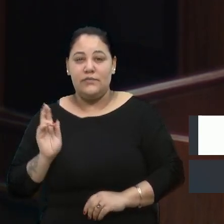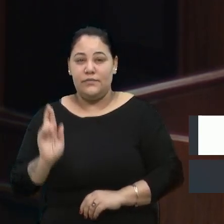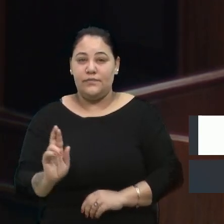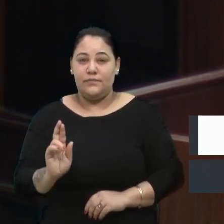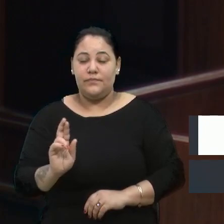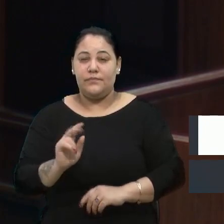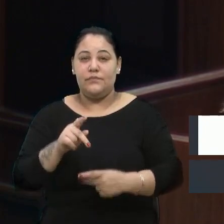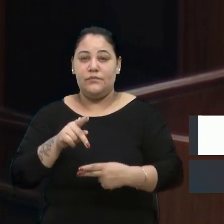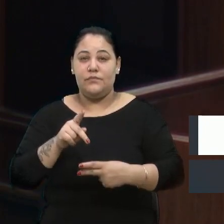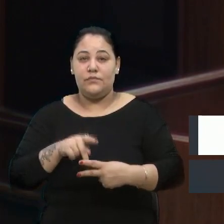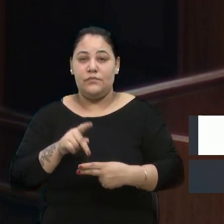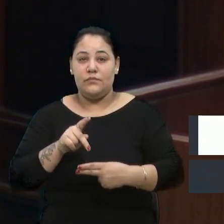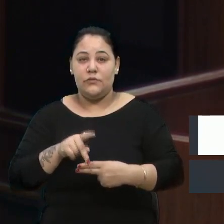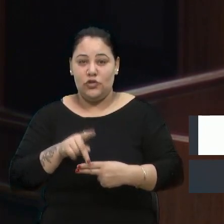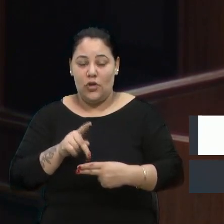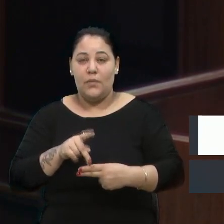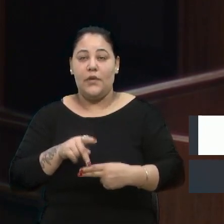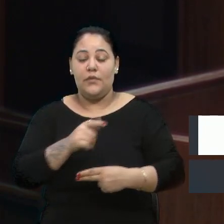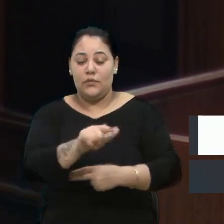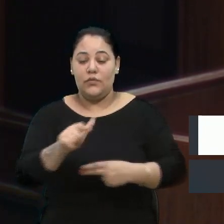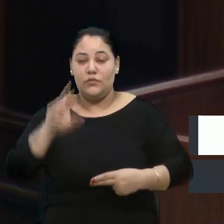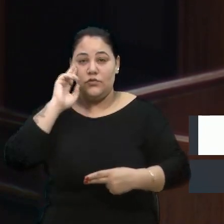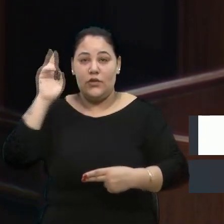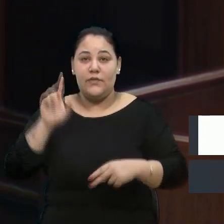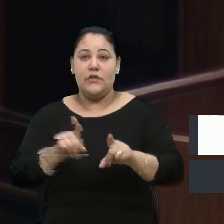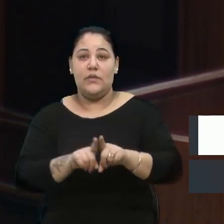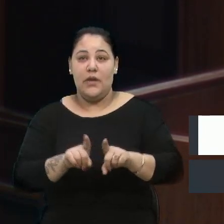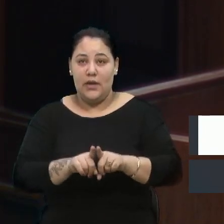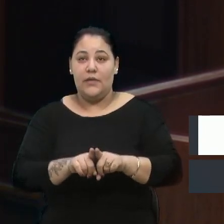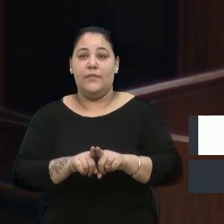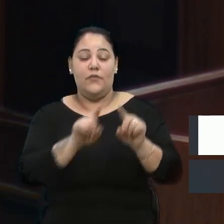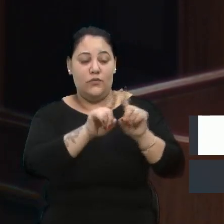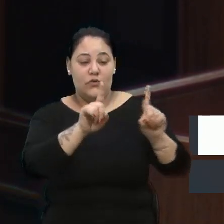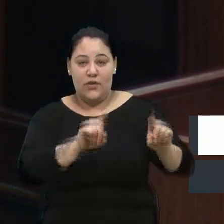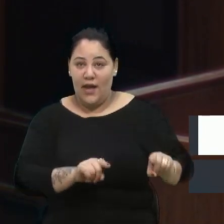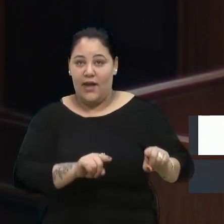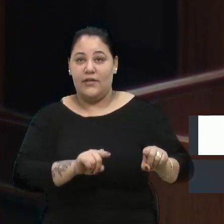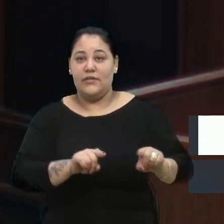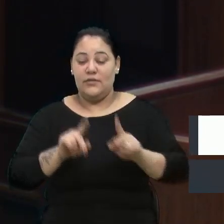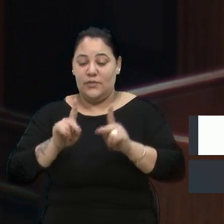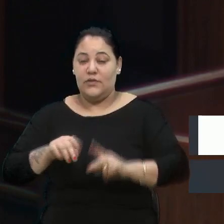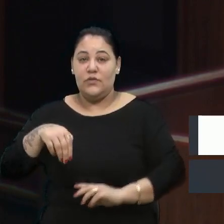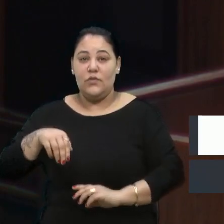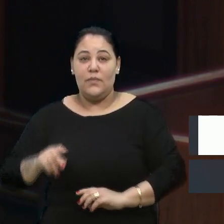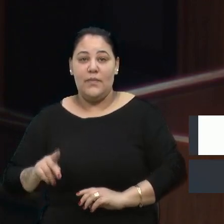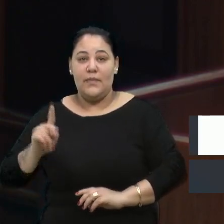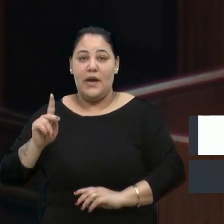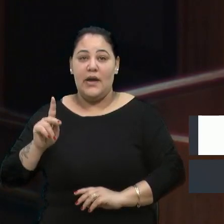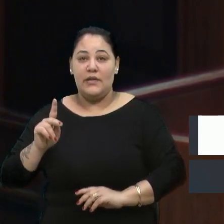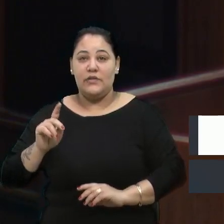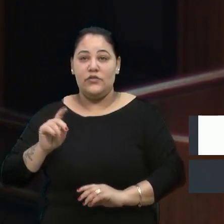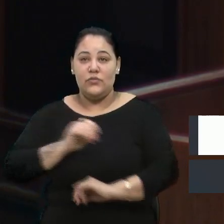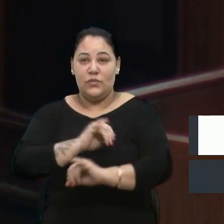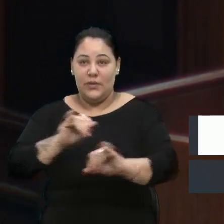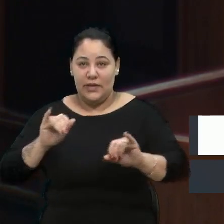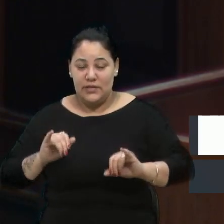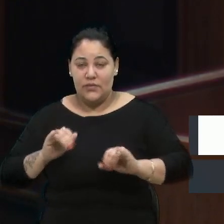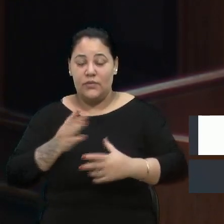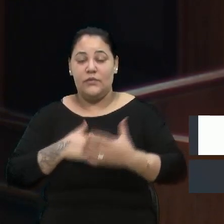Prataveira Shopping, demais diretores, servidores, pessoal do marketing e todos que estão aqui